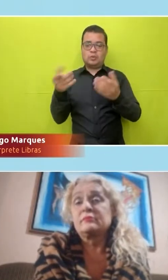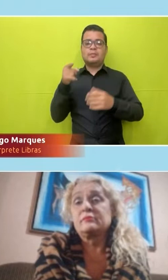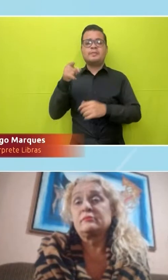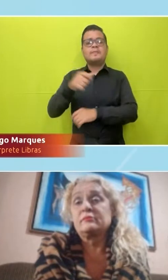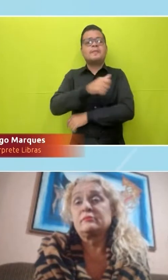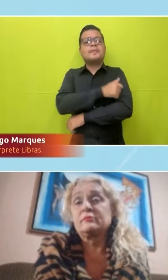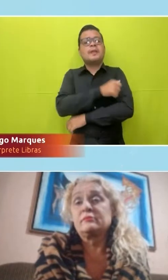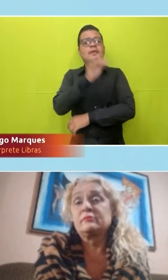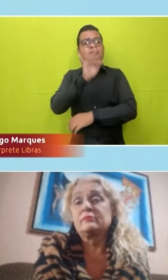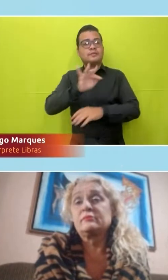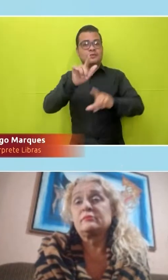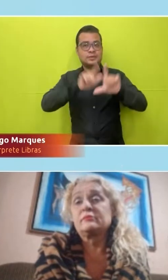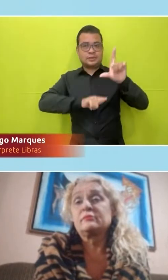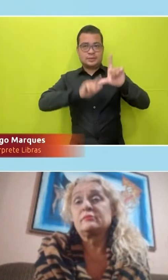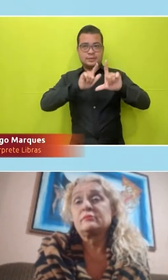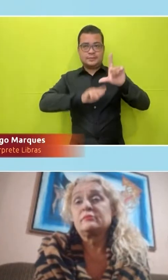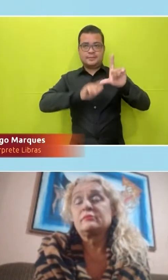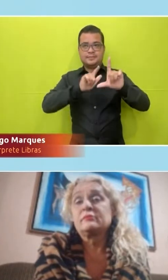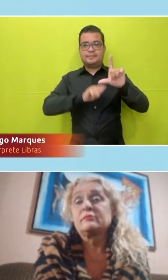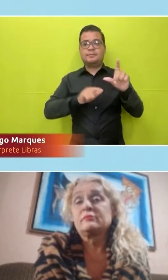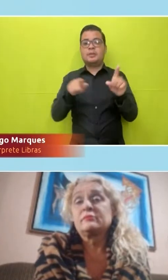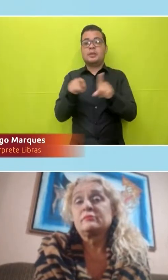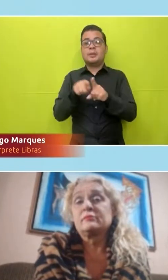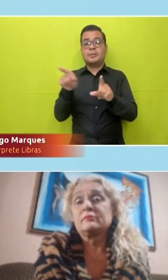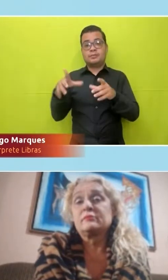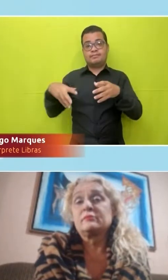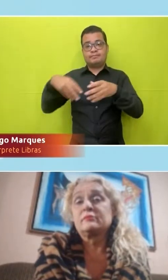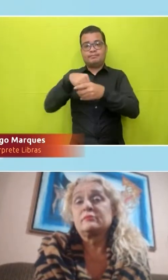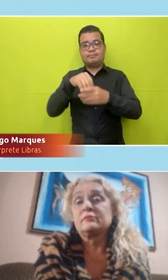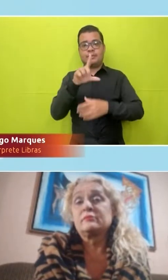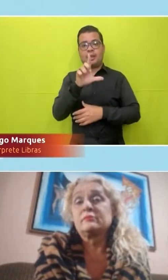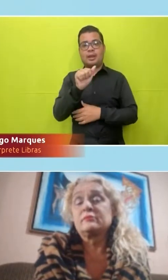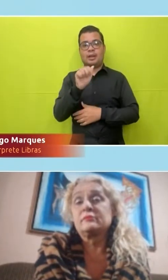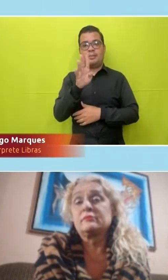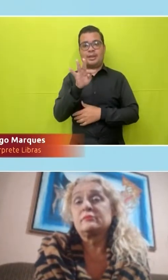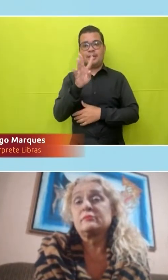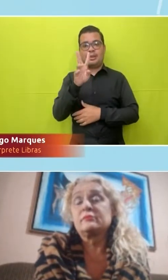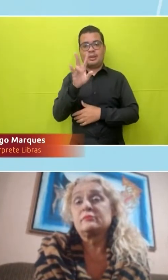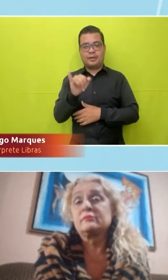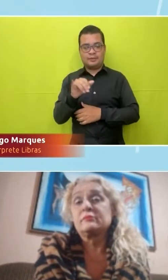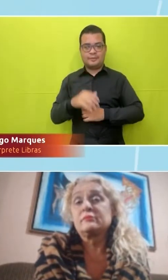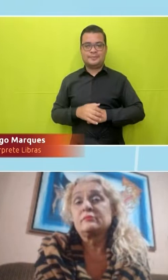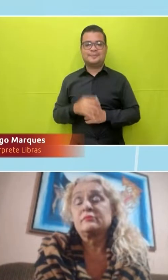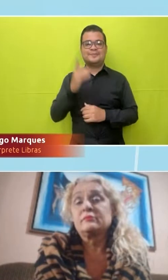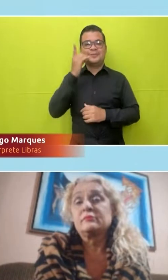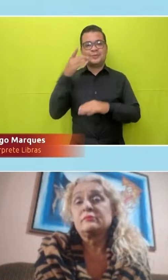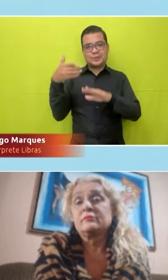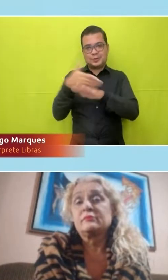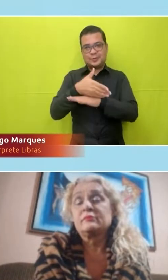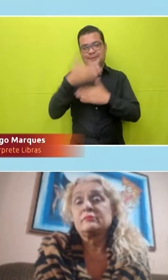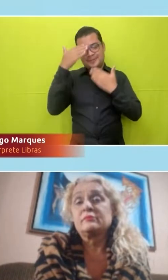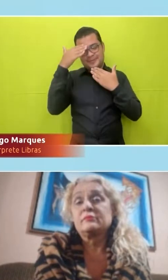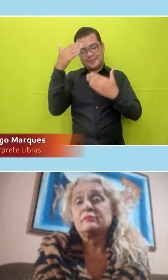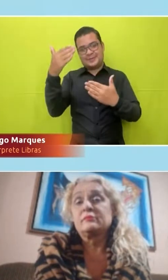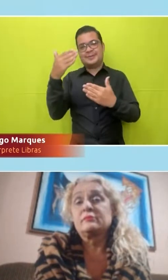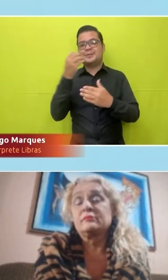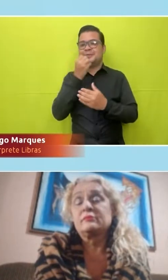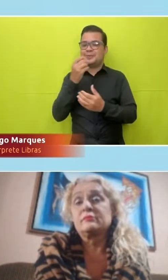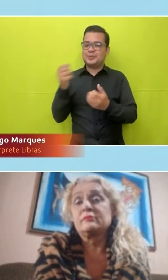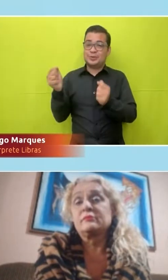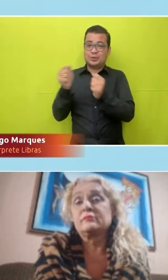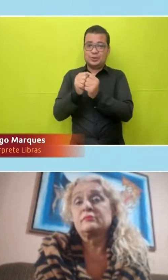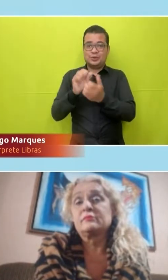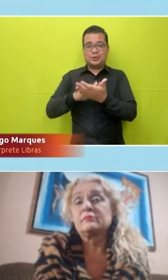da Faculdade de Letras e também integrante do Labitave. Muito obrigada pela sua presença, Diogo. Muito bom contar com você